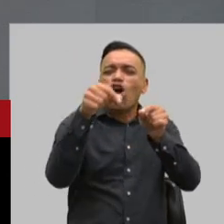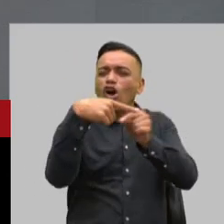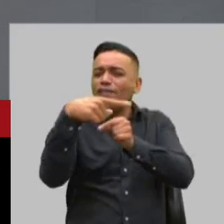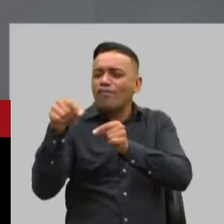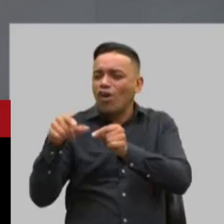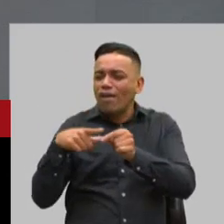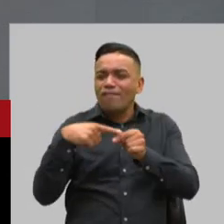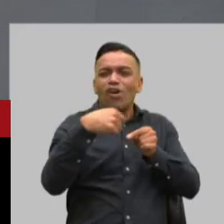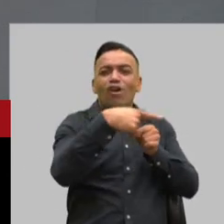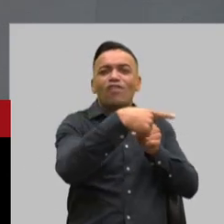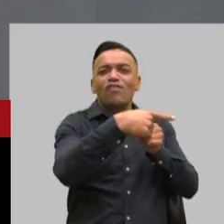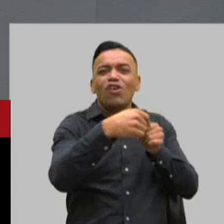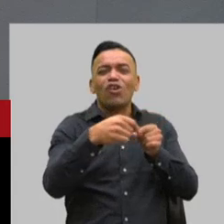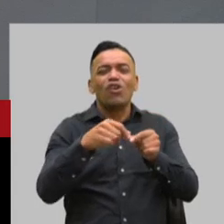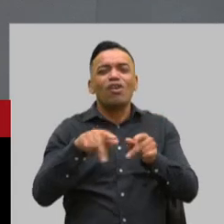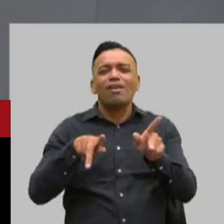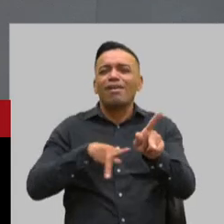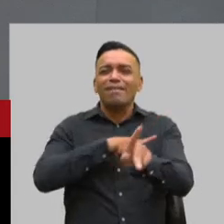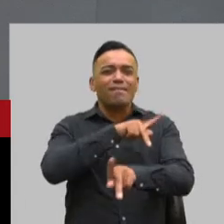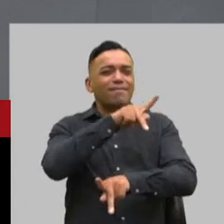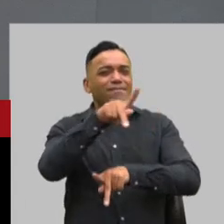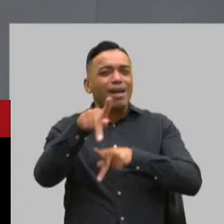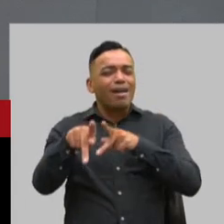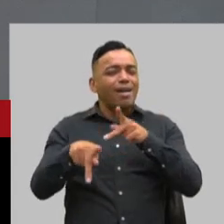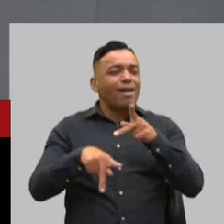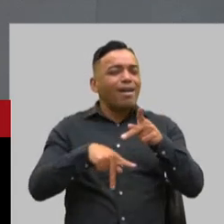Beleza mansa,